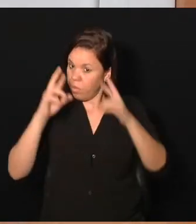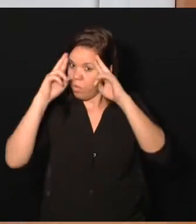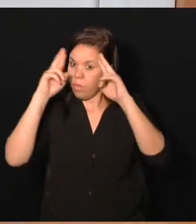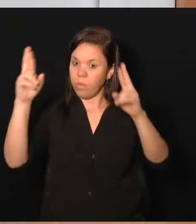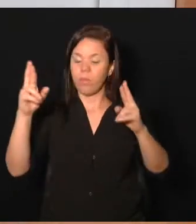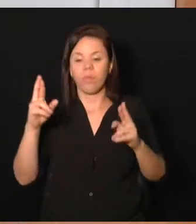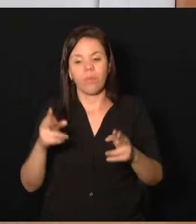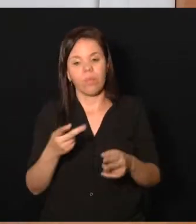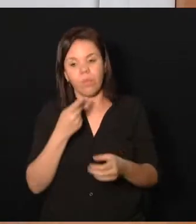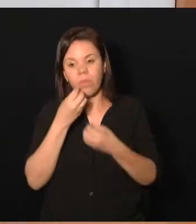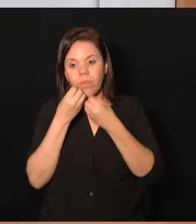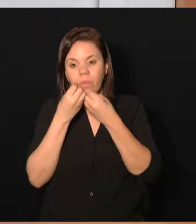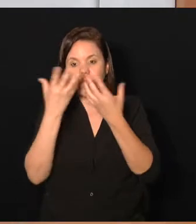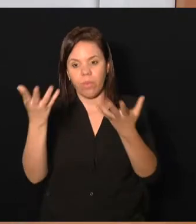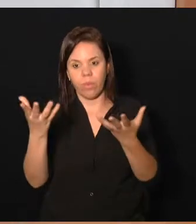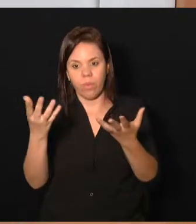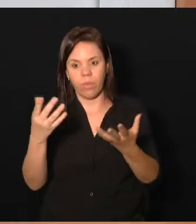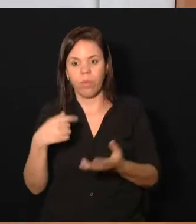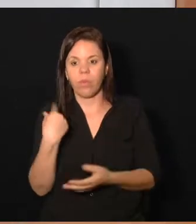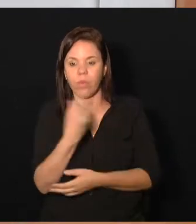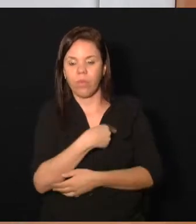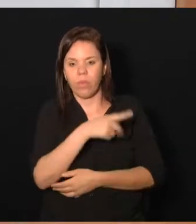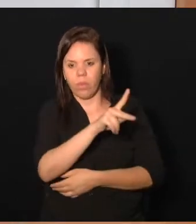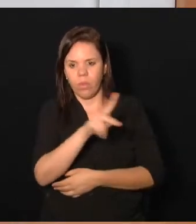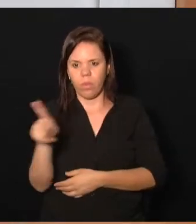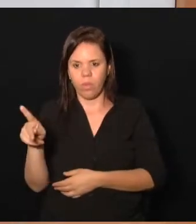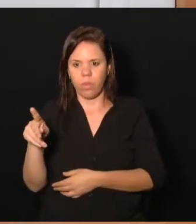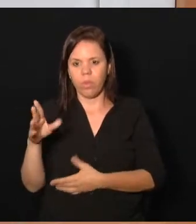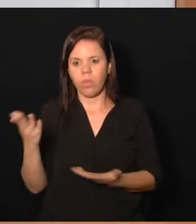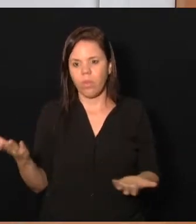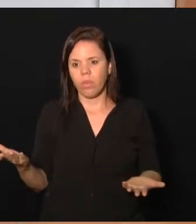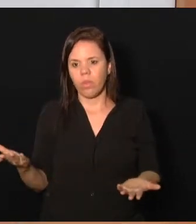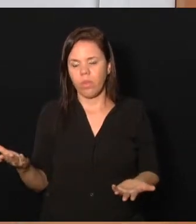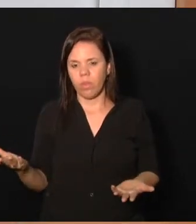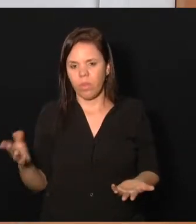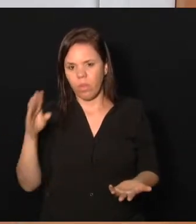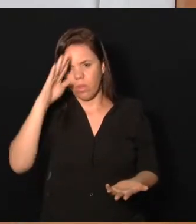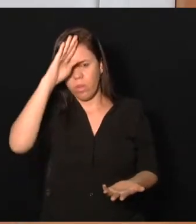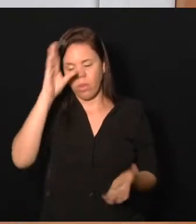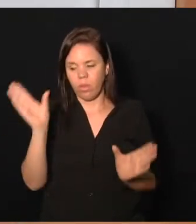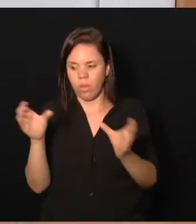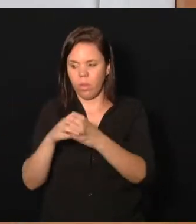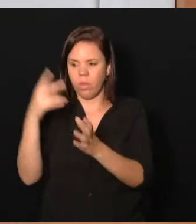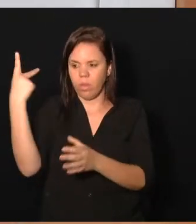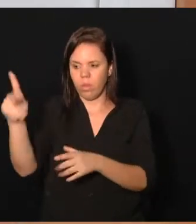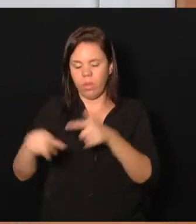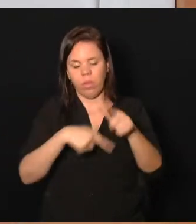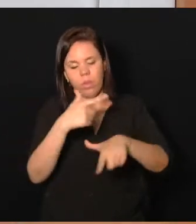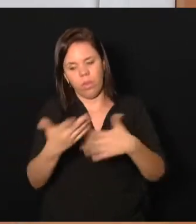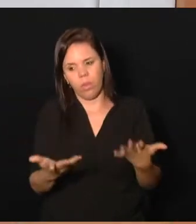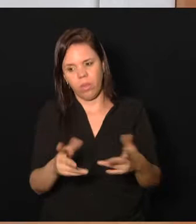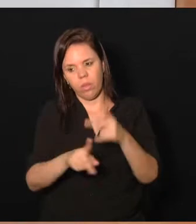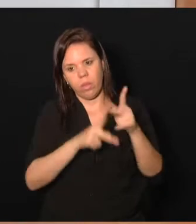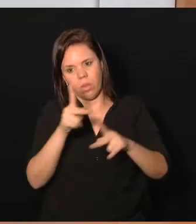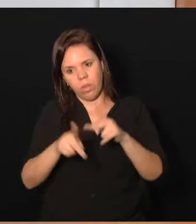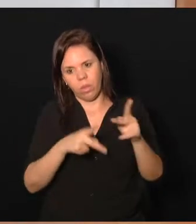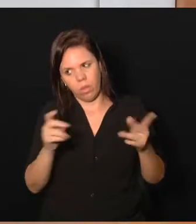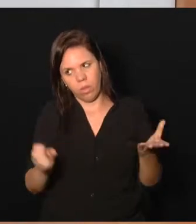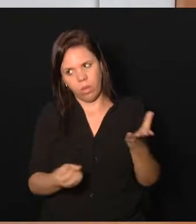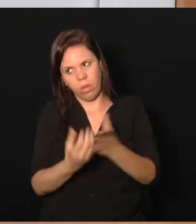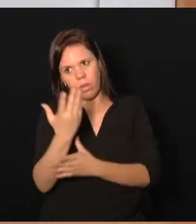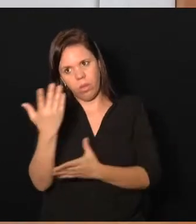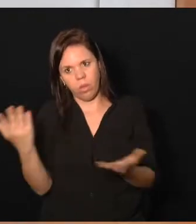respeito eu falo isso ao nosso presidente da República, que a equipe dele trabalha para que as coisas